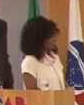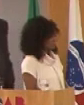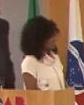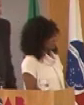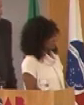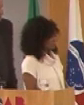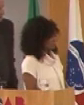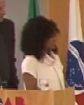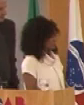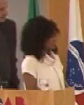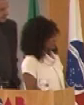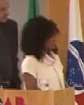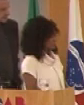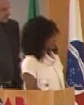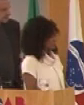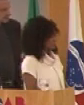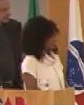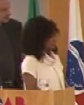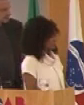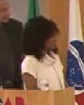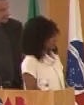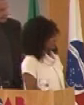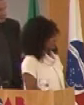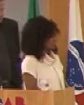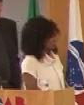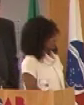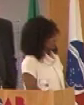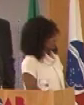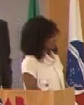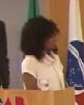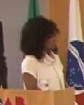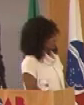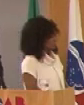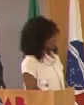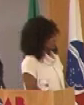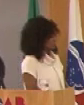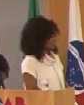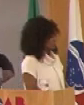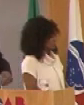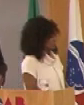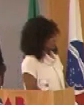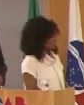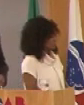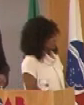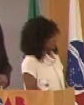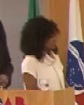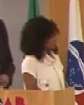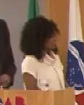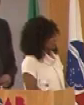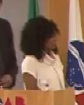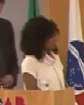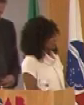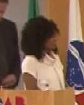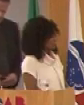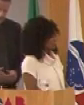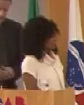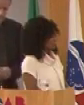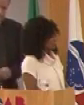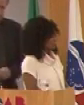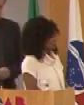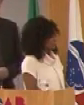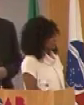um encarceramento que eu digo que é a supressão das pessoas do espaço público. E aí nós temos políticas